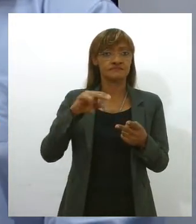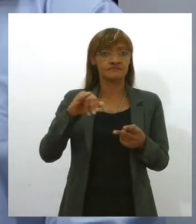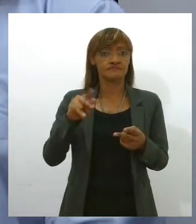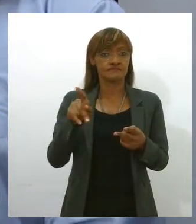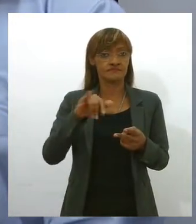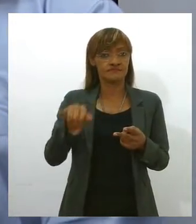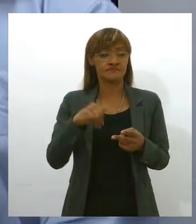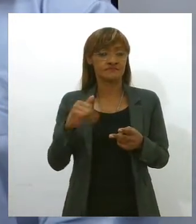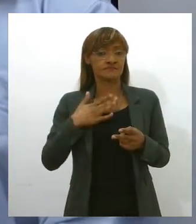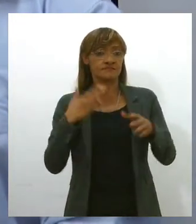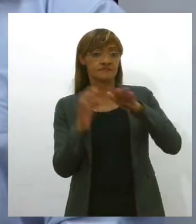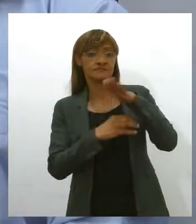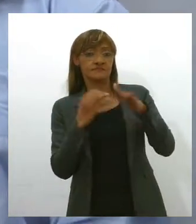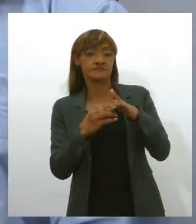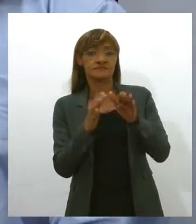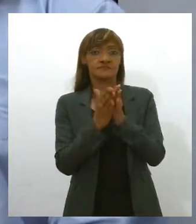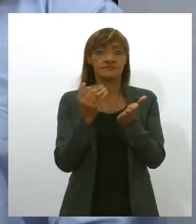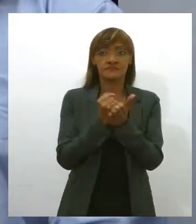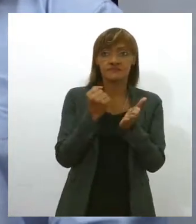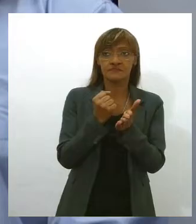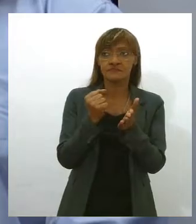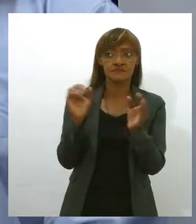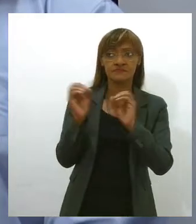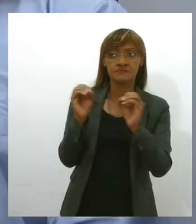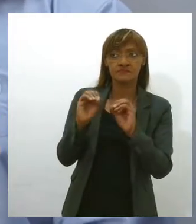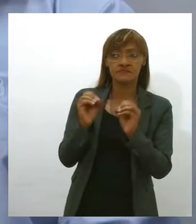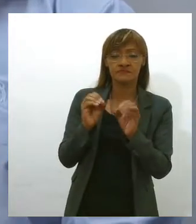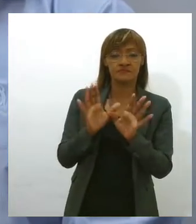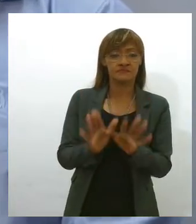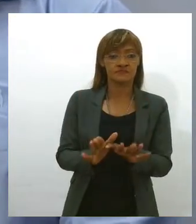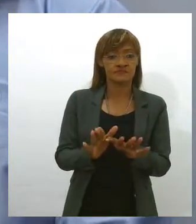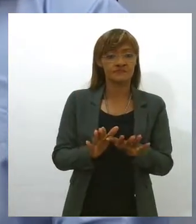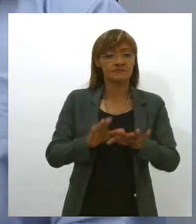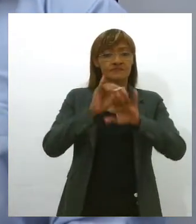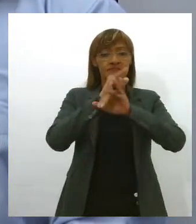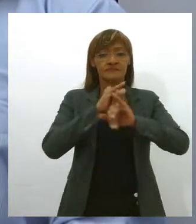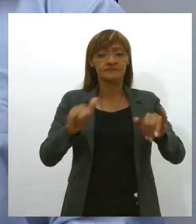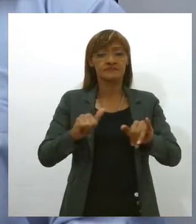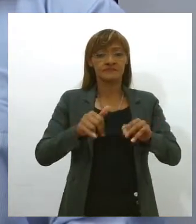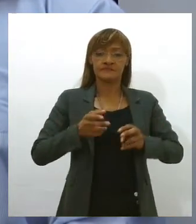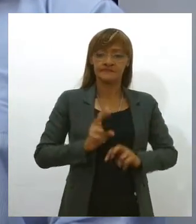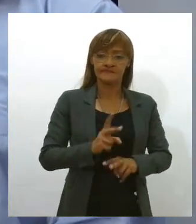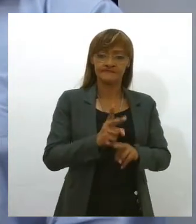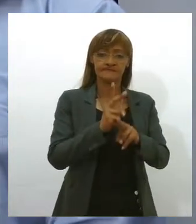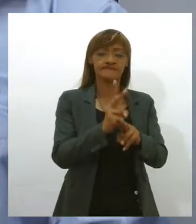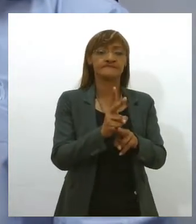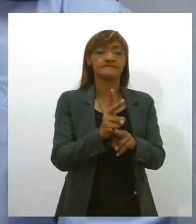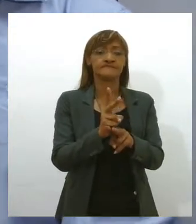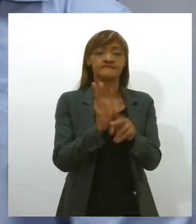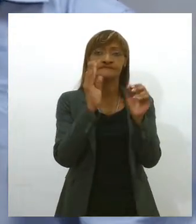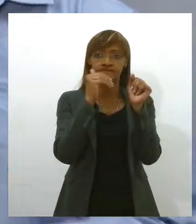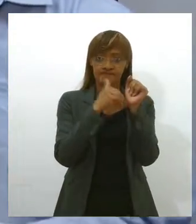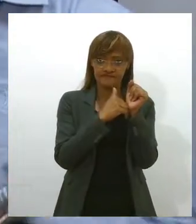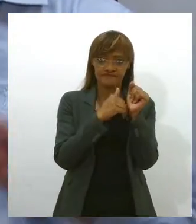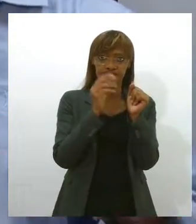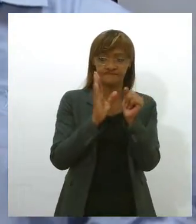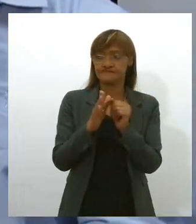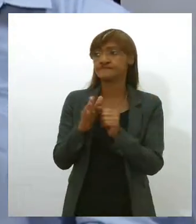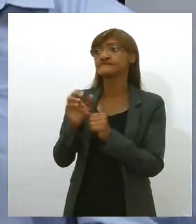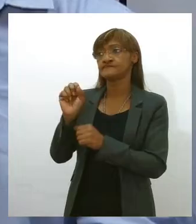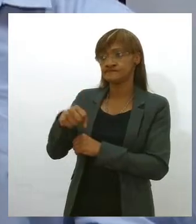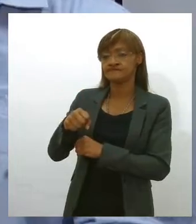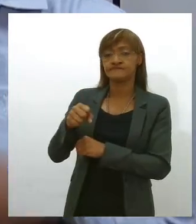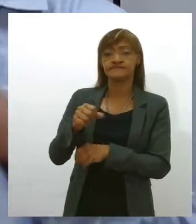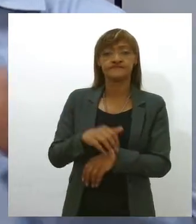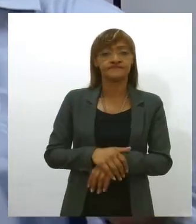meu passaporte nada disso essa informação que continuará sendo mantido em sigilo pelos Correios exatamente essas informações